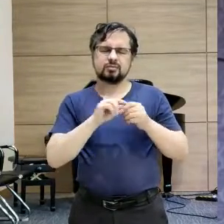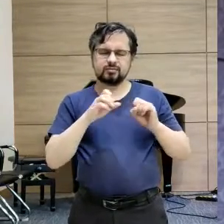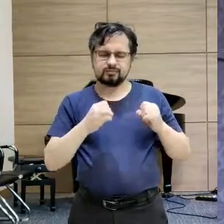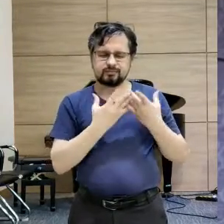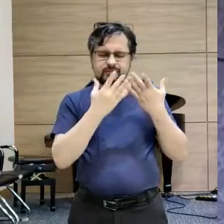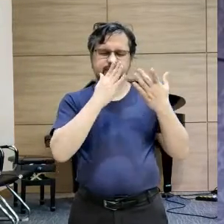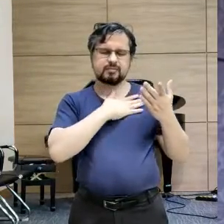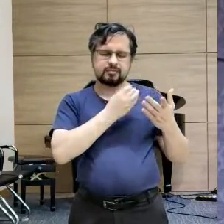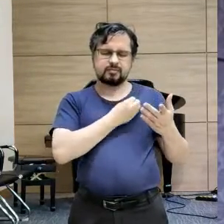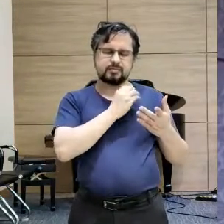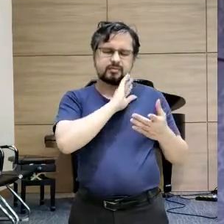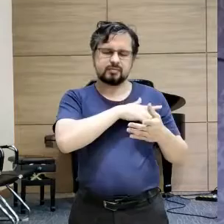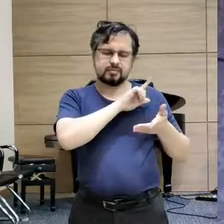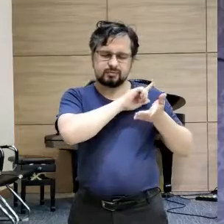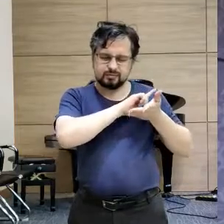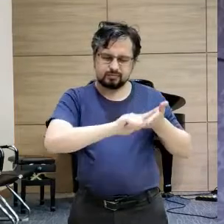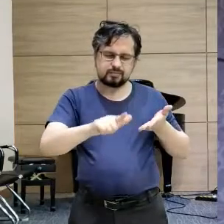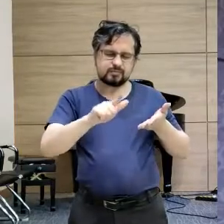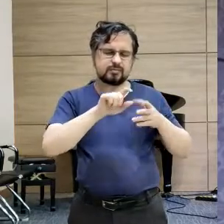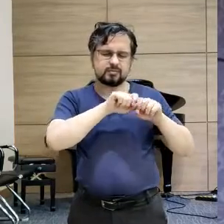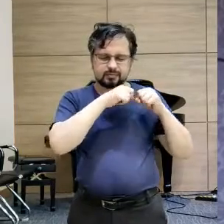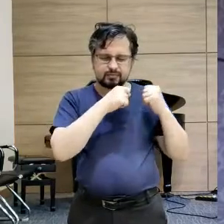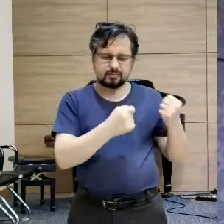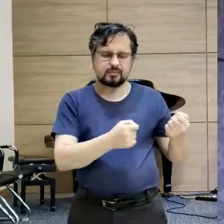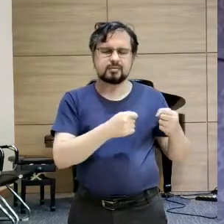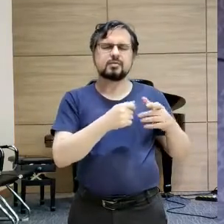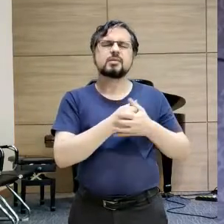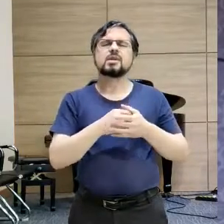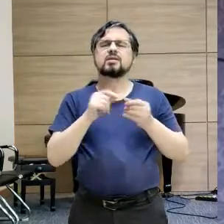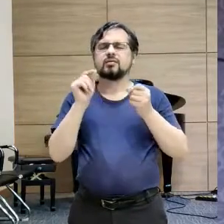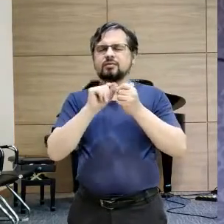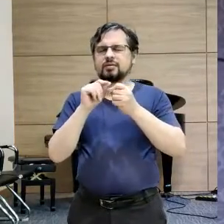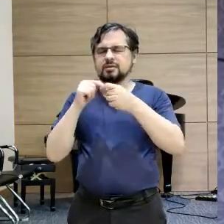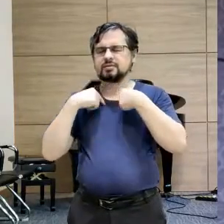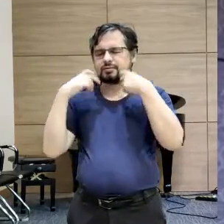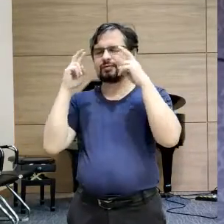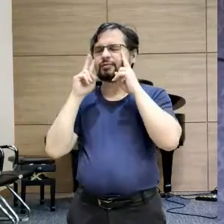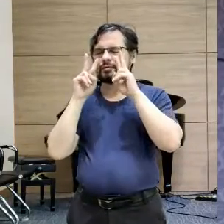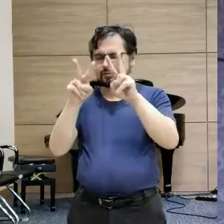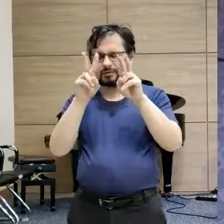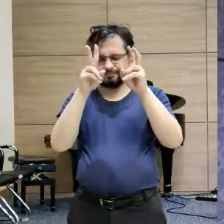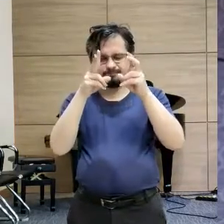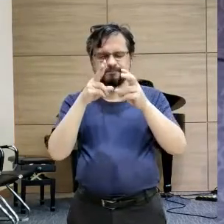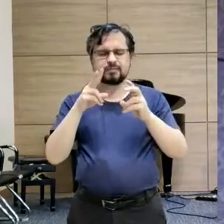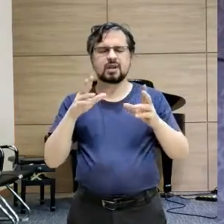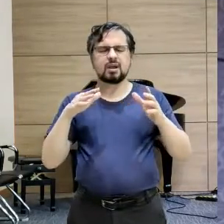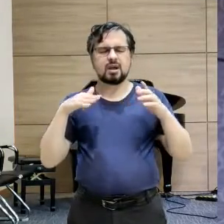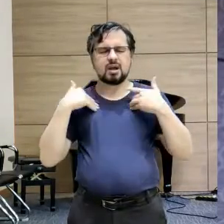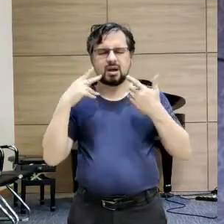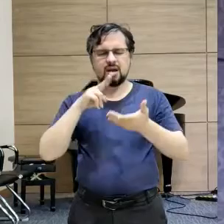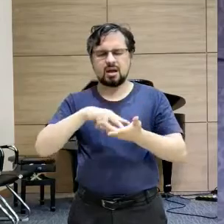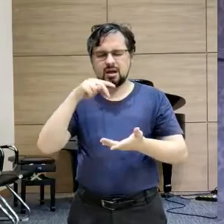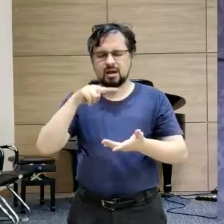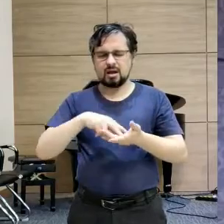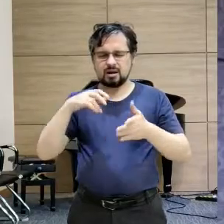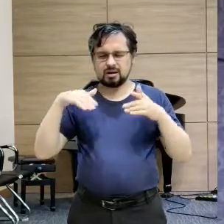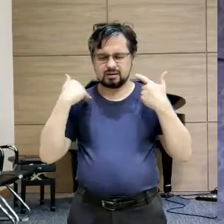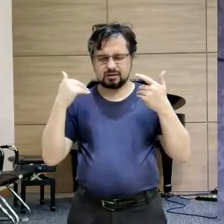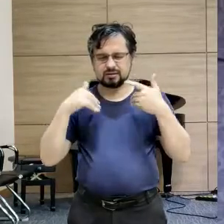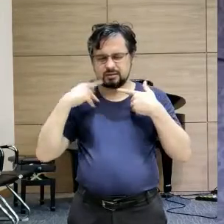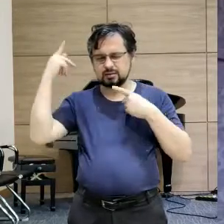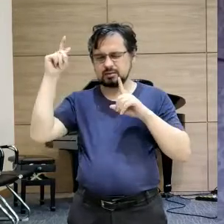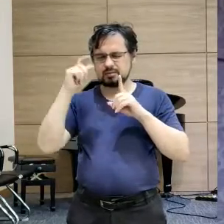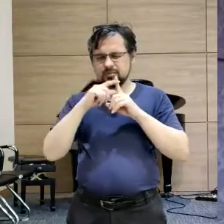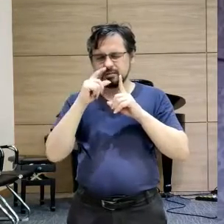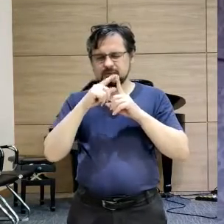e na vida do meu irmão, na vida da minha irmã, faz-nos ver júbilo de alegria. A tua palavra nos